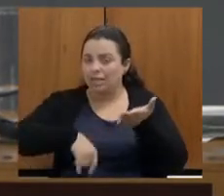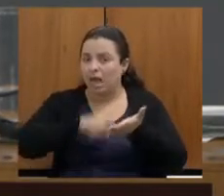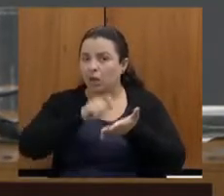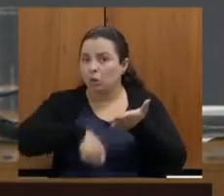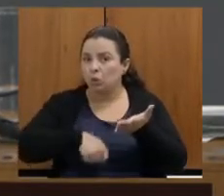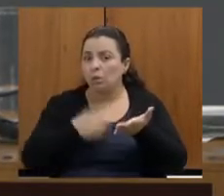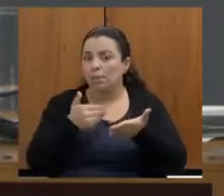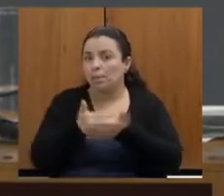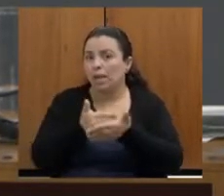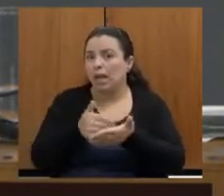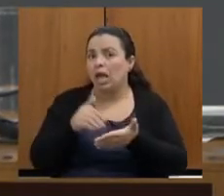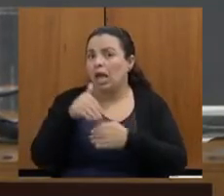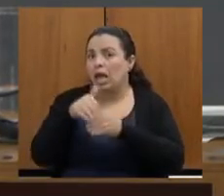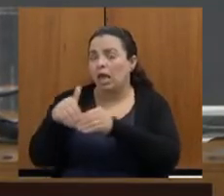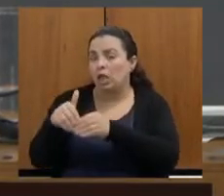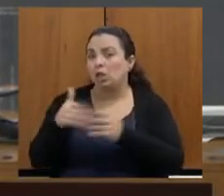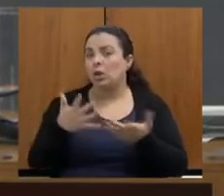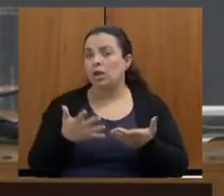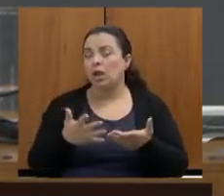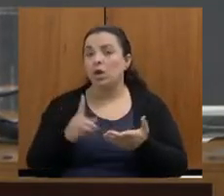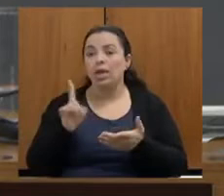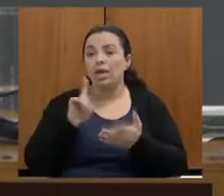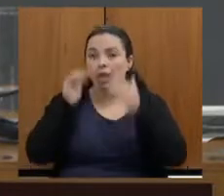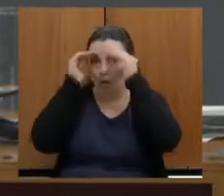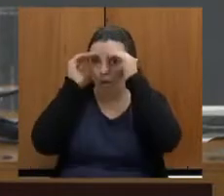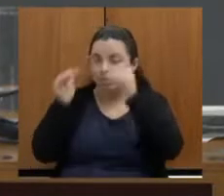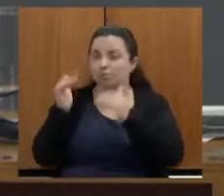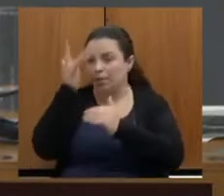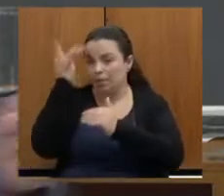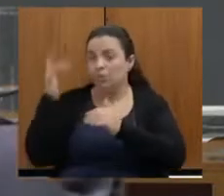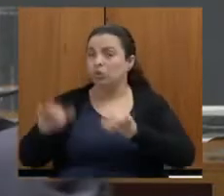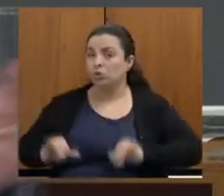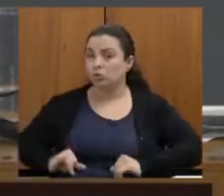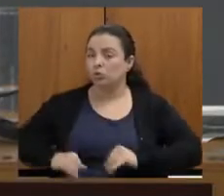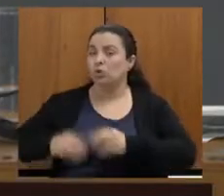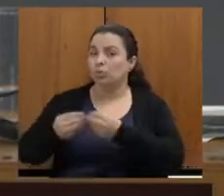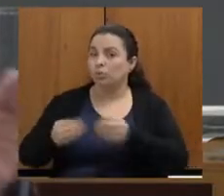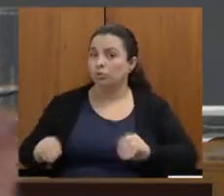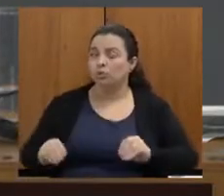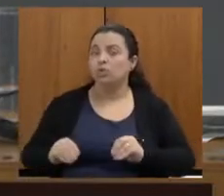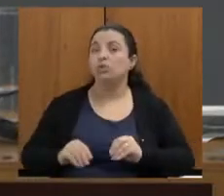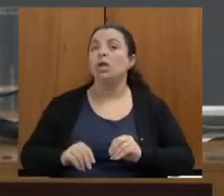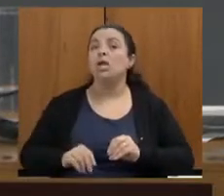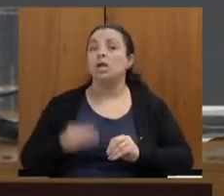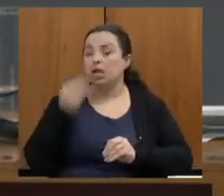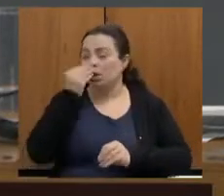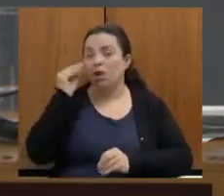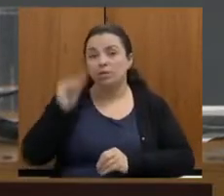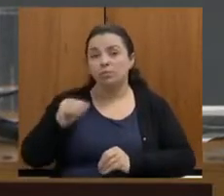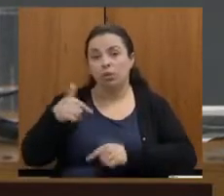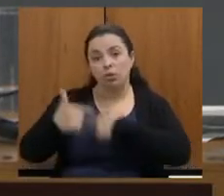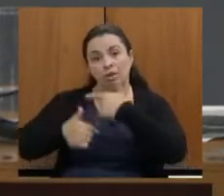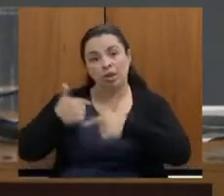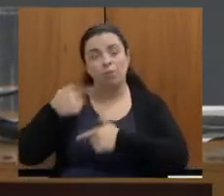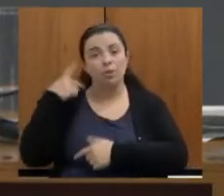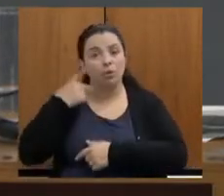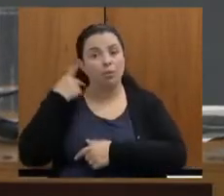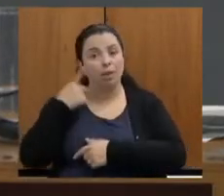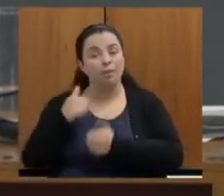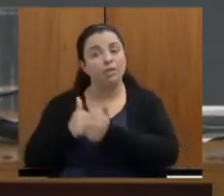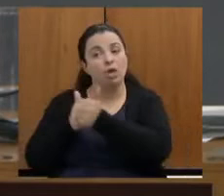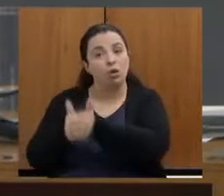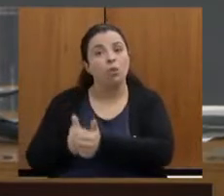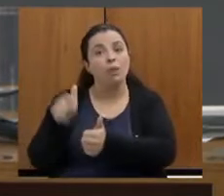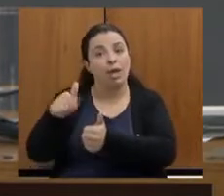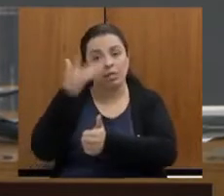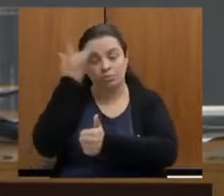consideração os atingidos e todo o trabalho feito pelo Parlamento acompanhado pelos atingidos que dizer a vocês